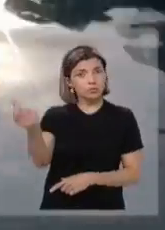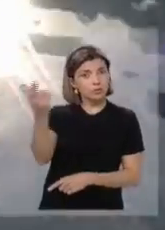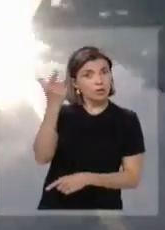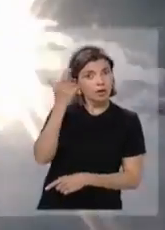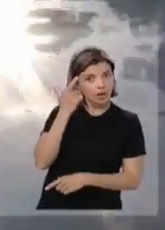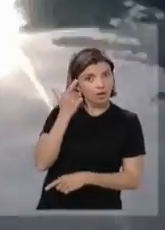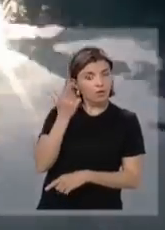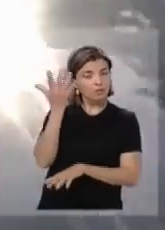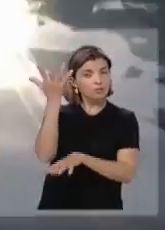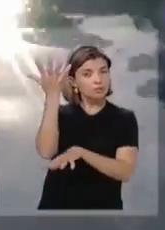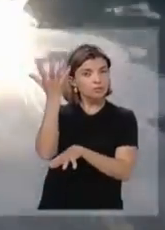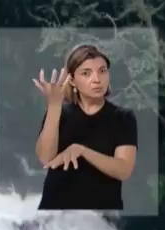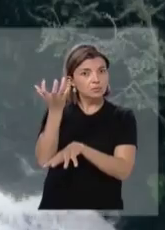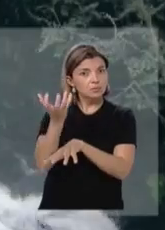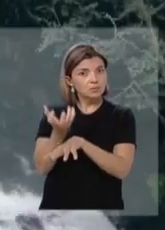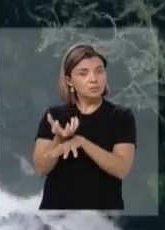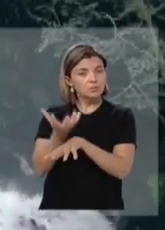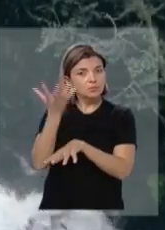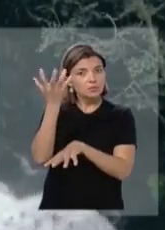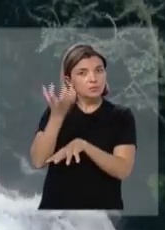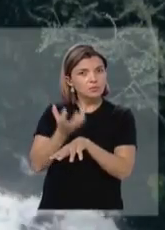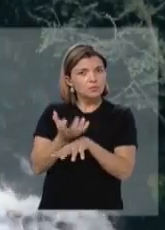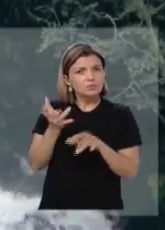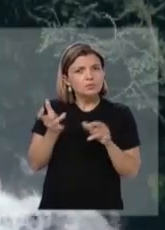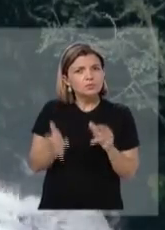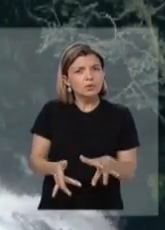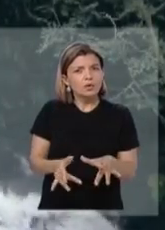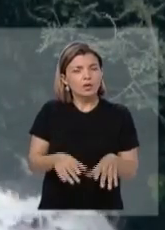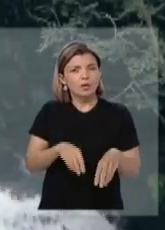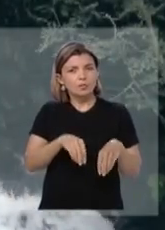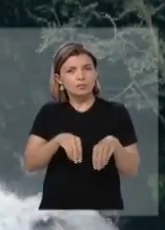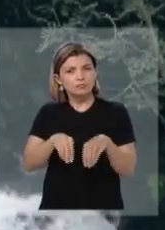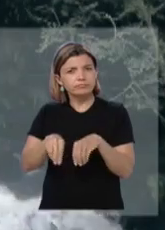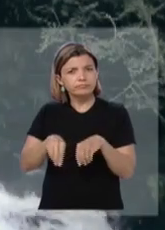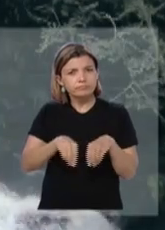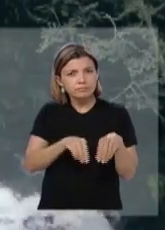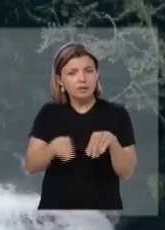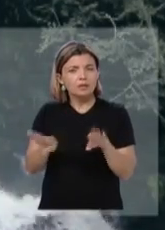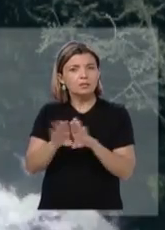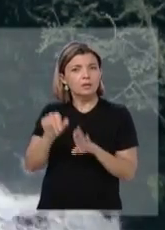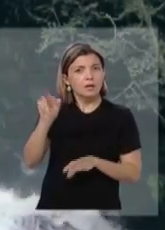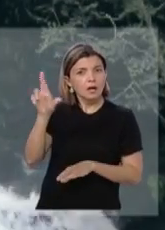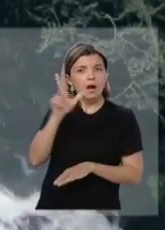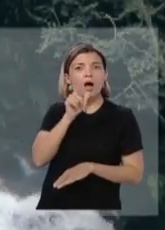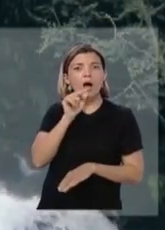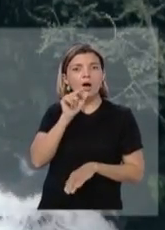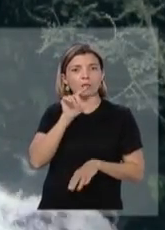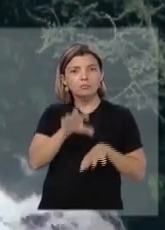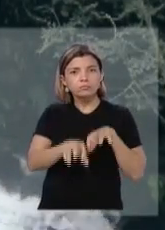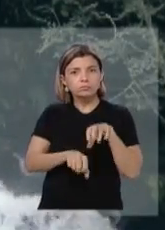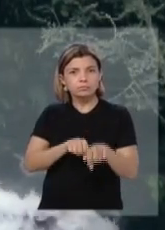usando a energia da luz do Sol e moléculas disponíveis no solo, ar e água.